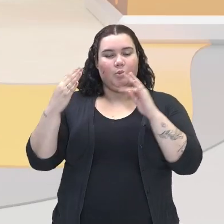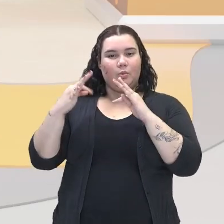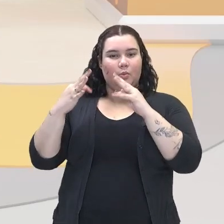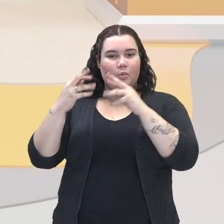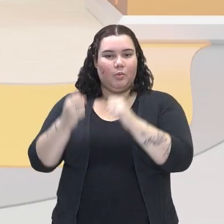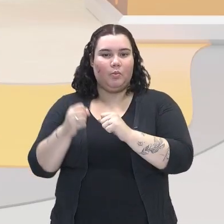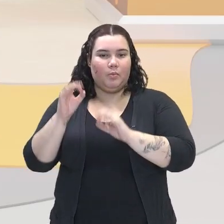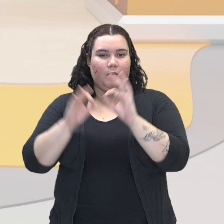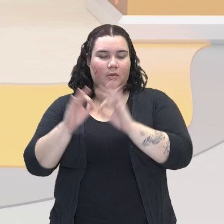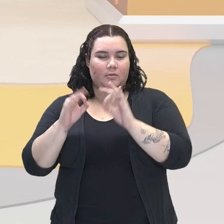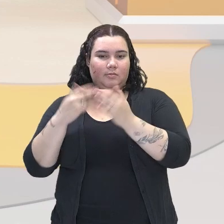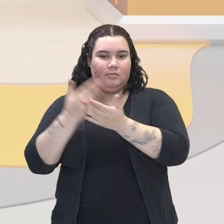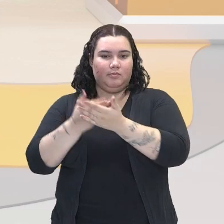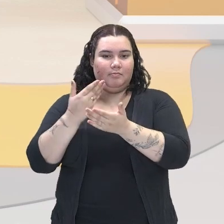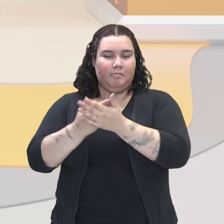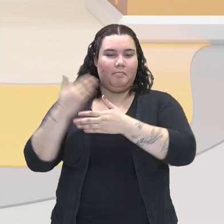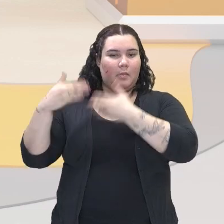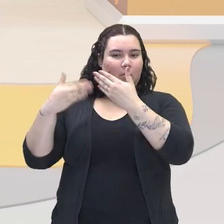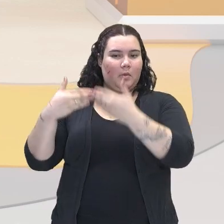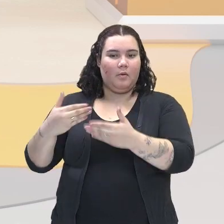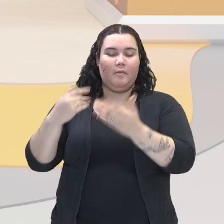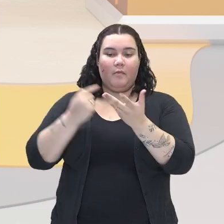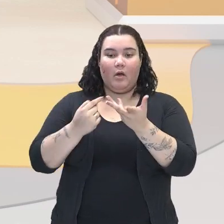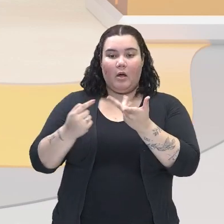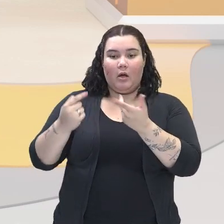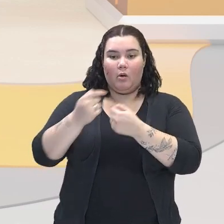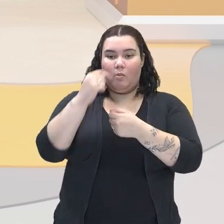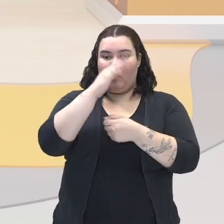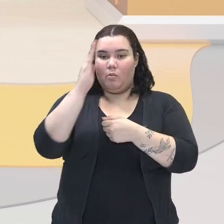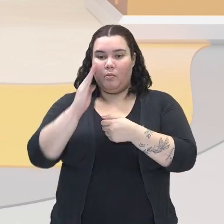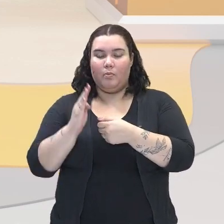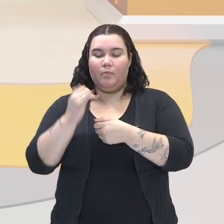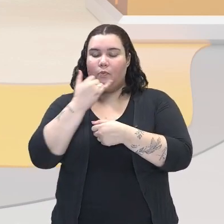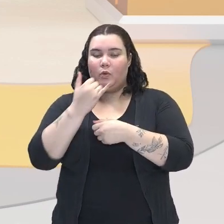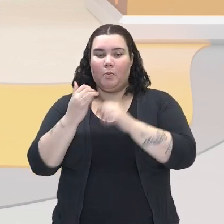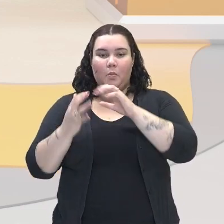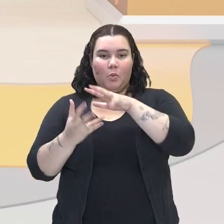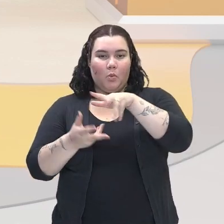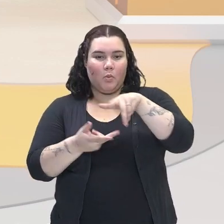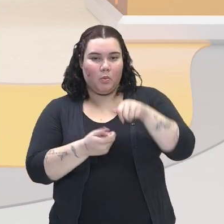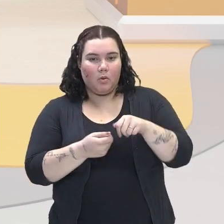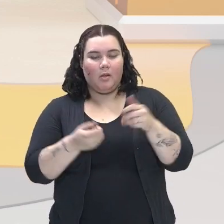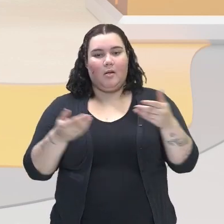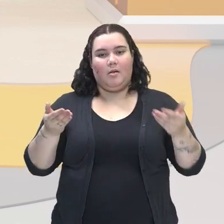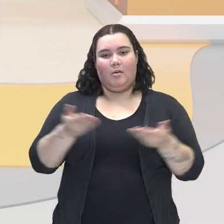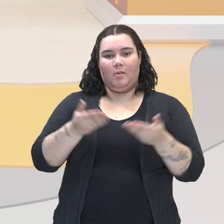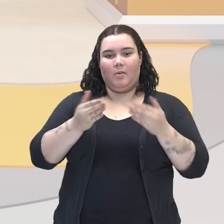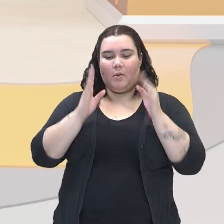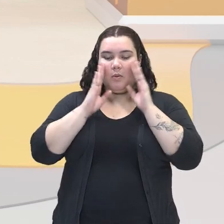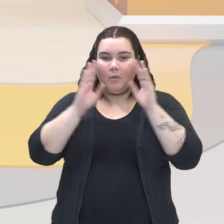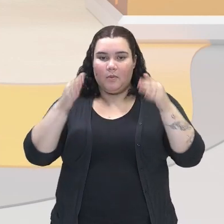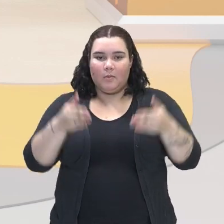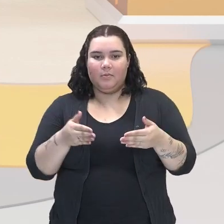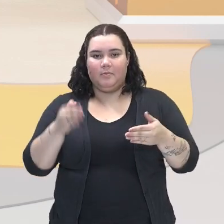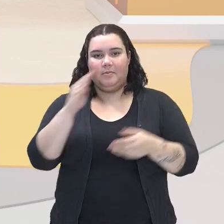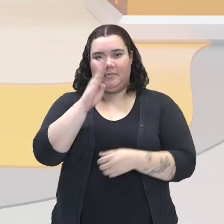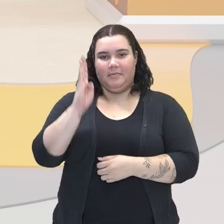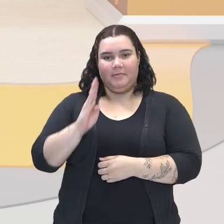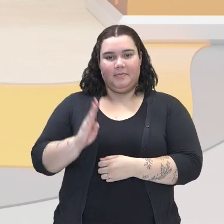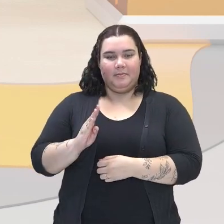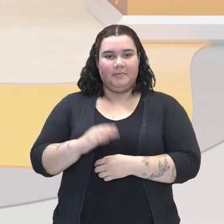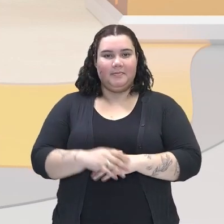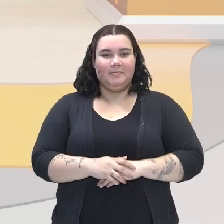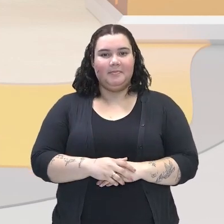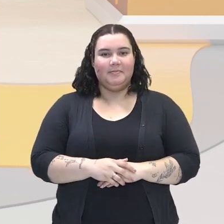o percurso, sobre várias partes do mundo, inclusive da América Latina, a gente vai fechar agora falando sobre o Brasil. Vamos